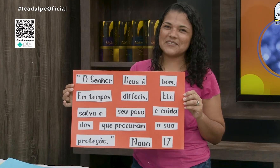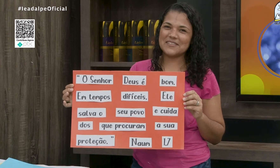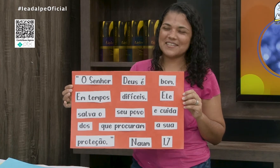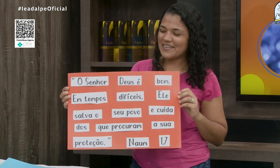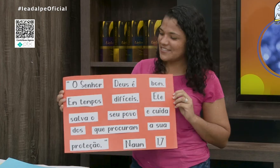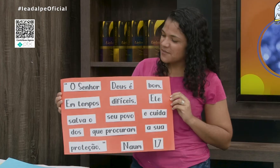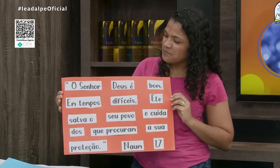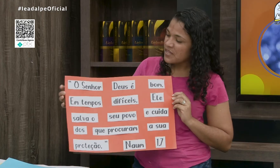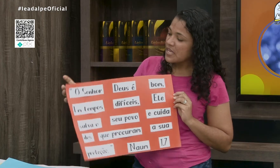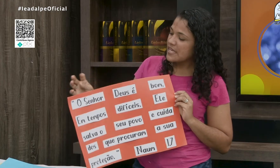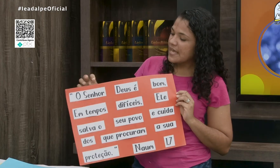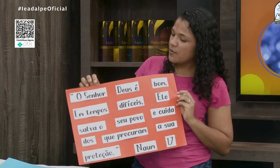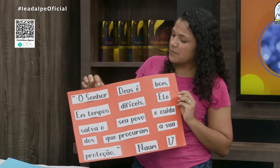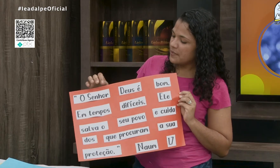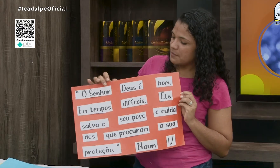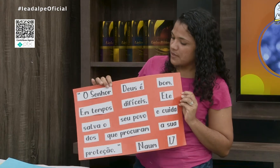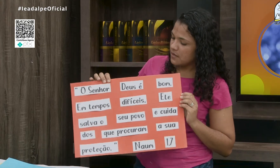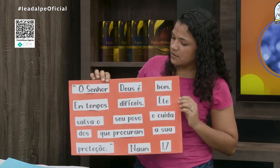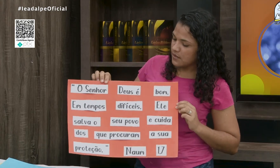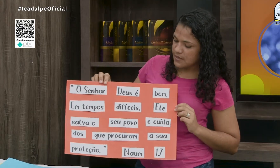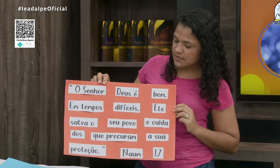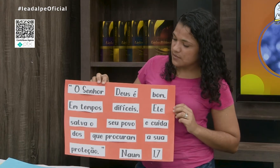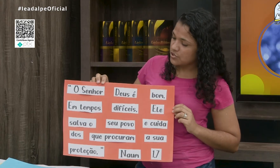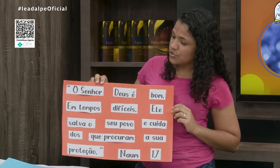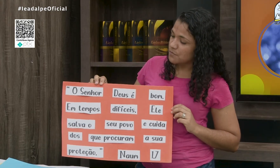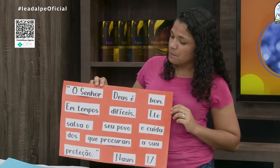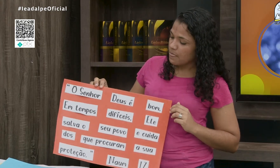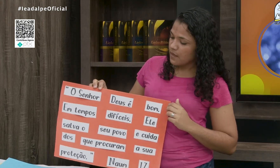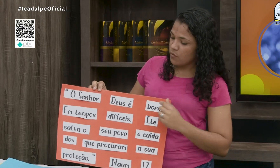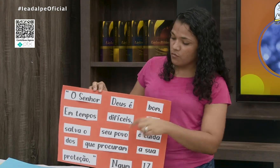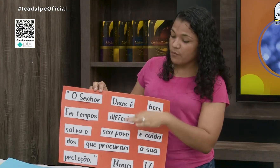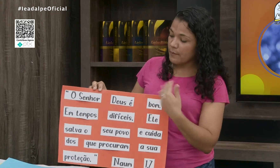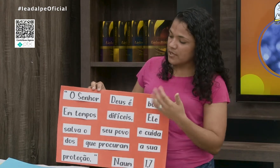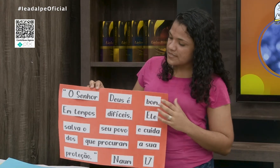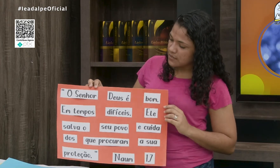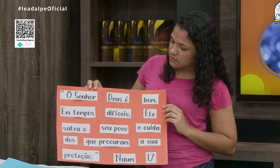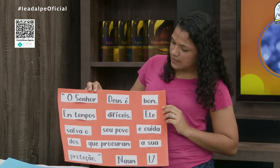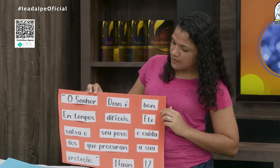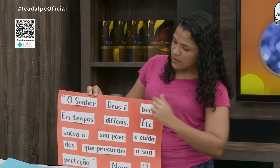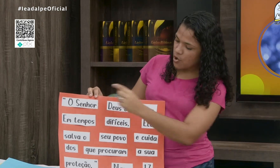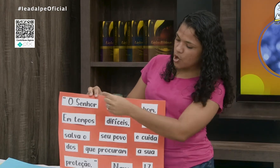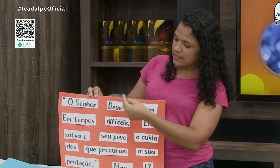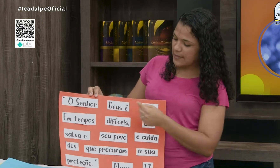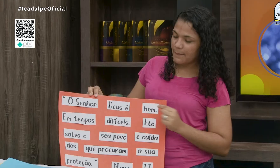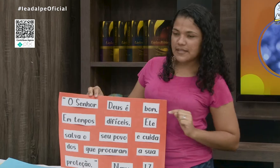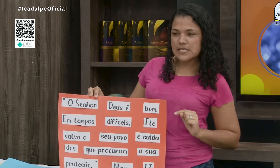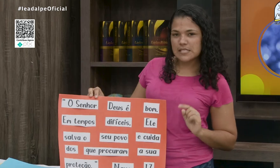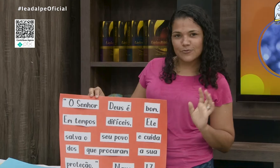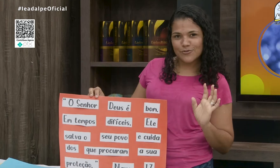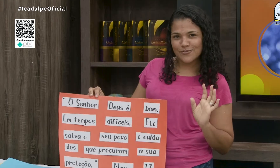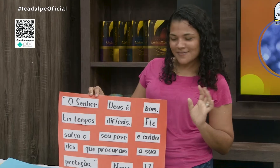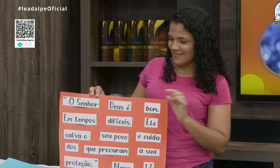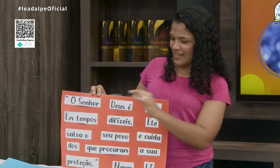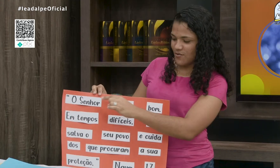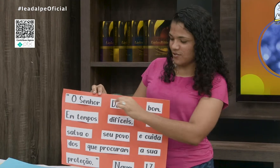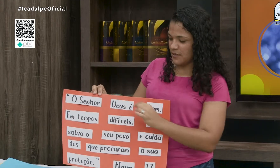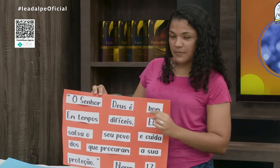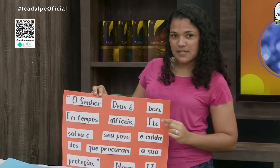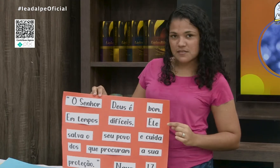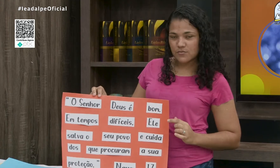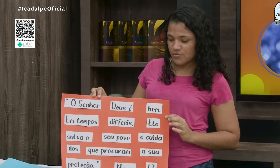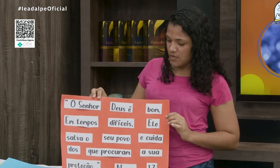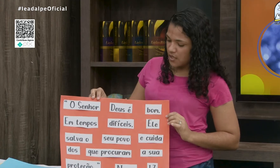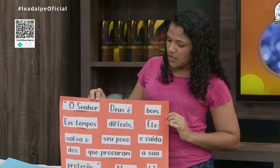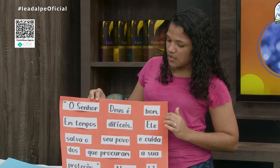metade de uma cartolina guache. E aí, eu imprimi esses, o memorizando, tá? Cortei em pedacinhos, tá? Cortei